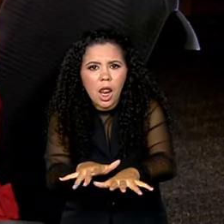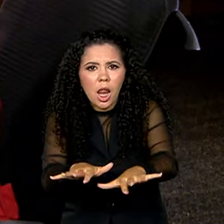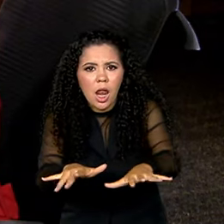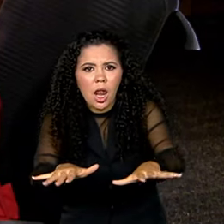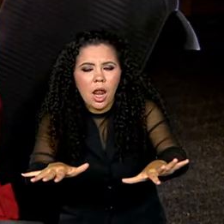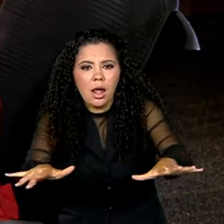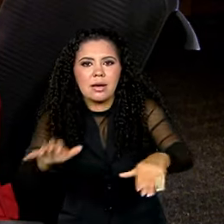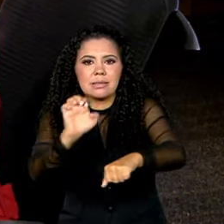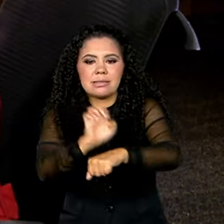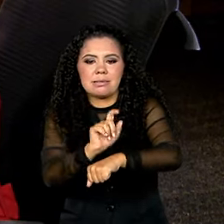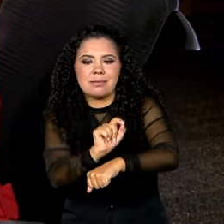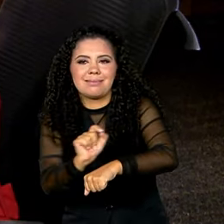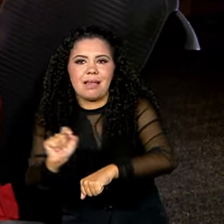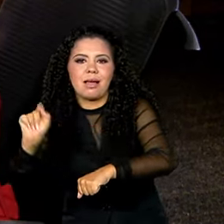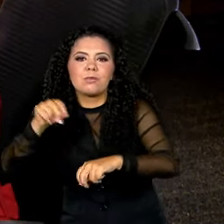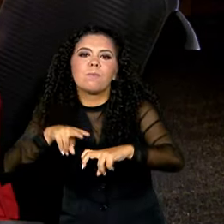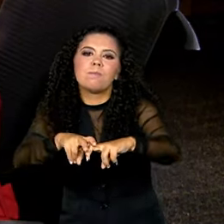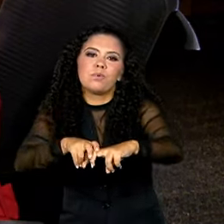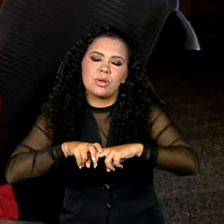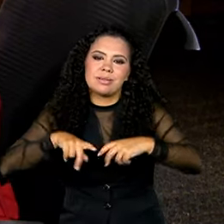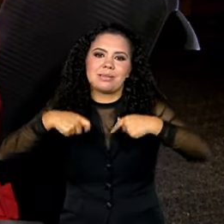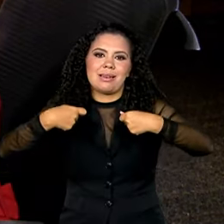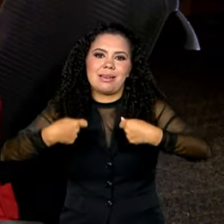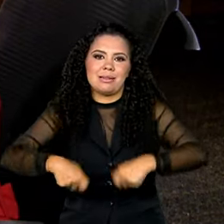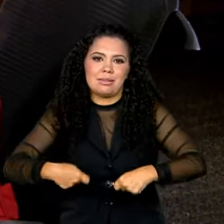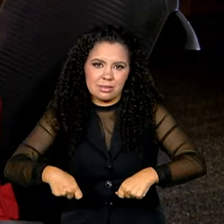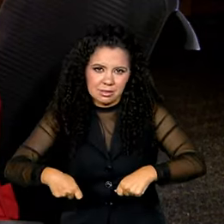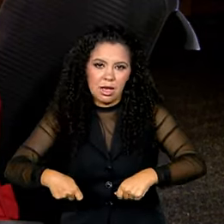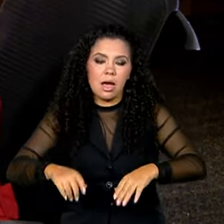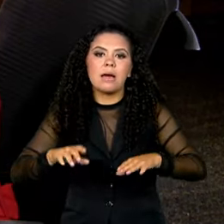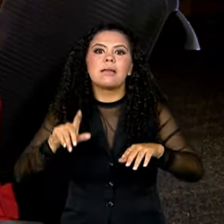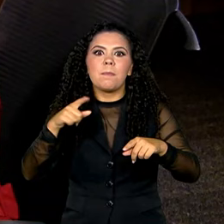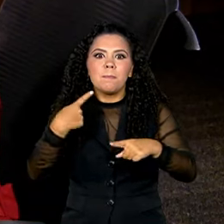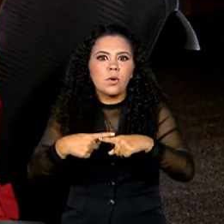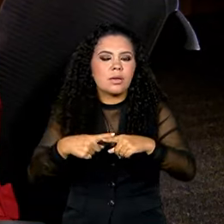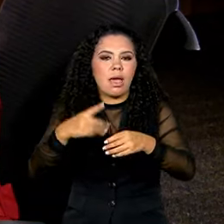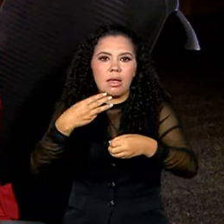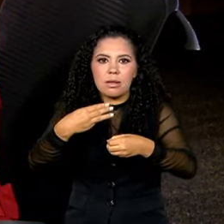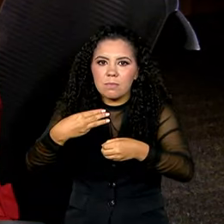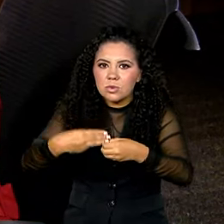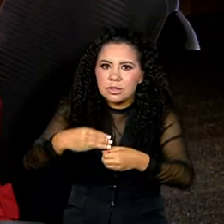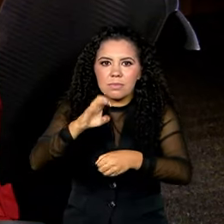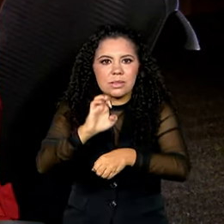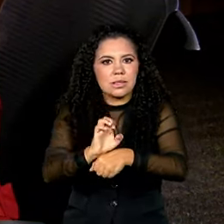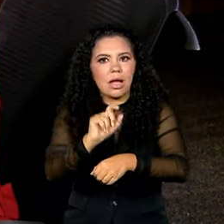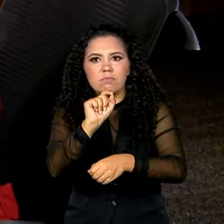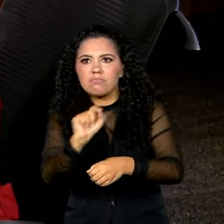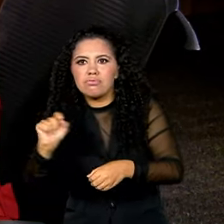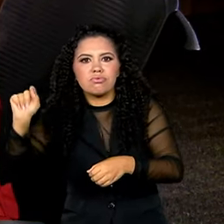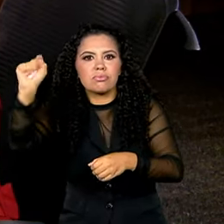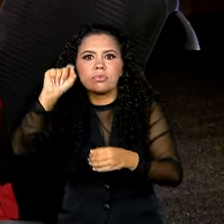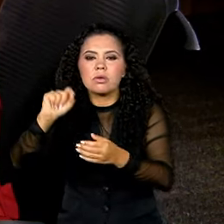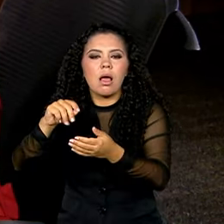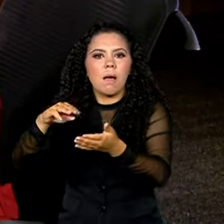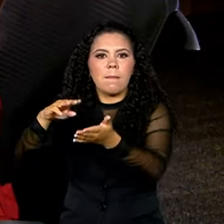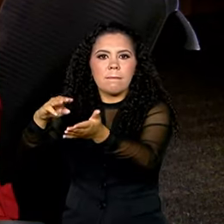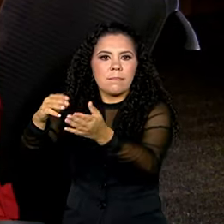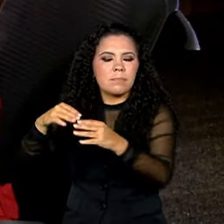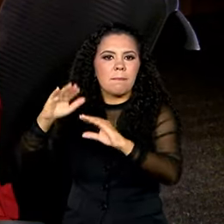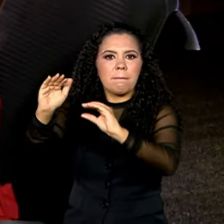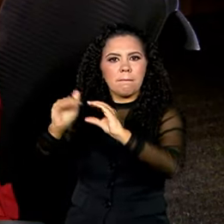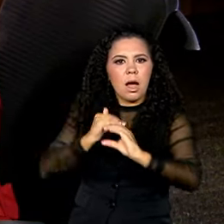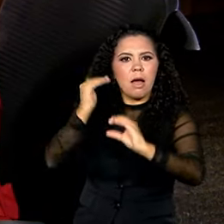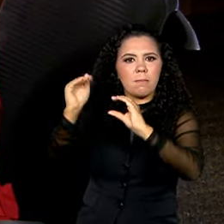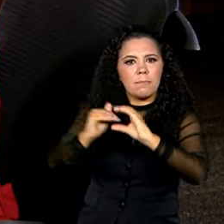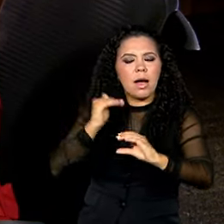foi necessário, porque as solicitações começaram a chegar. E a lógica que justificava a ação do governo no Amazonas era a mesma lógica